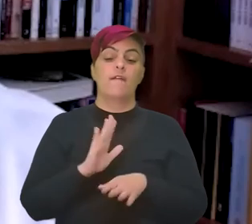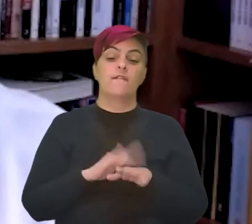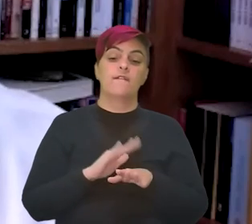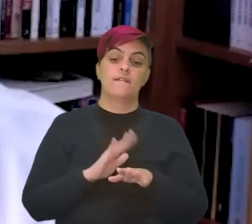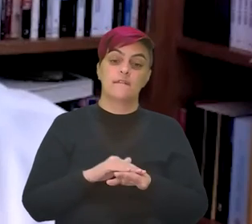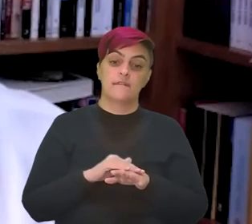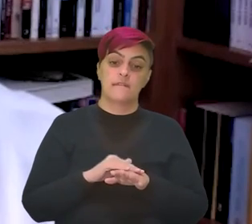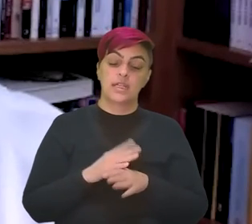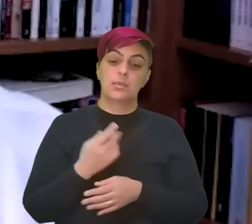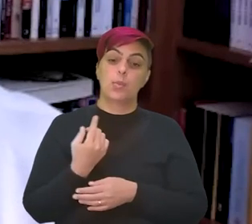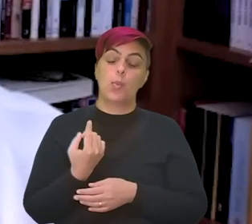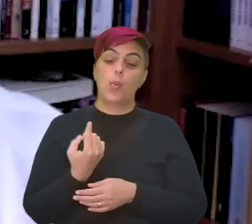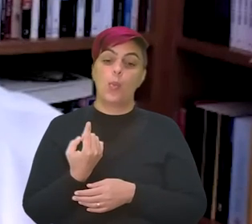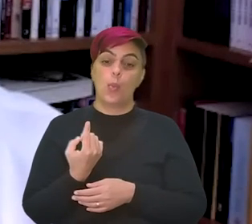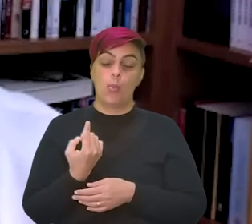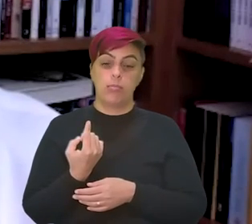fez